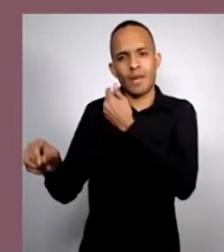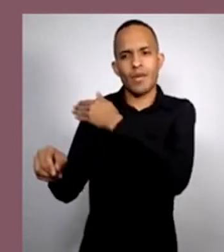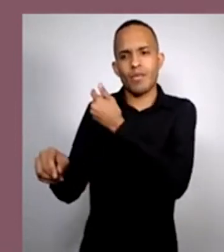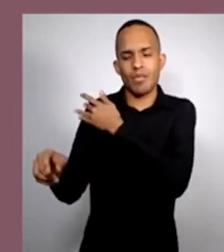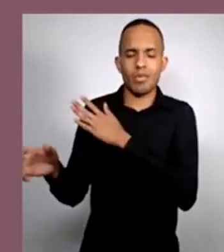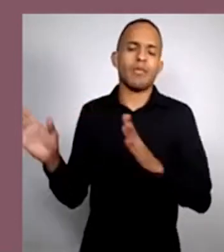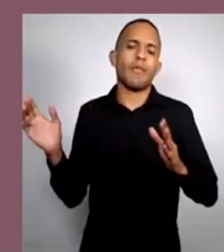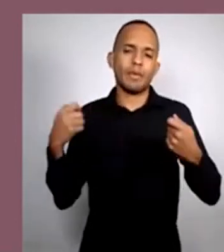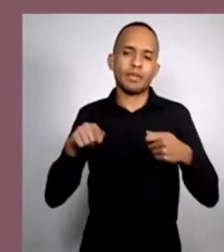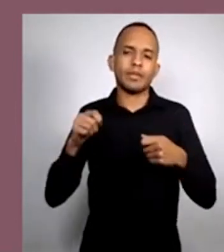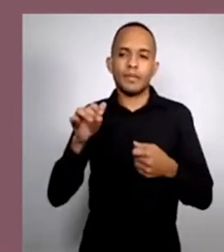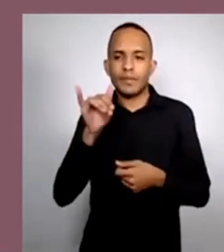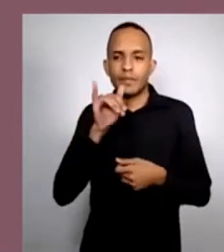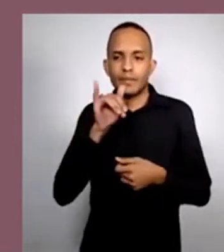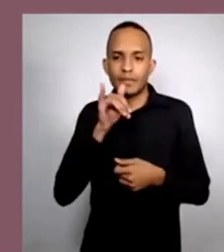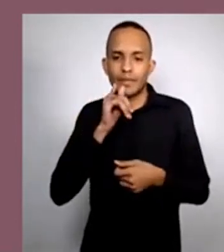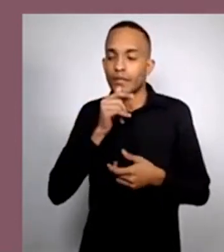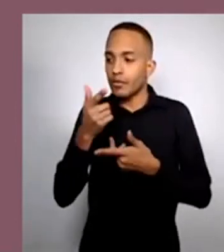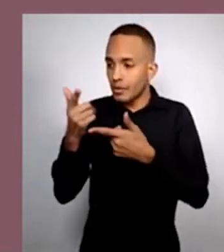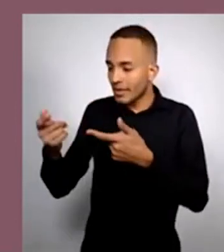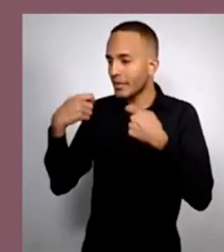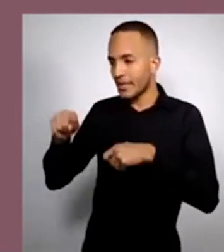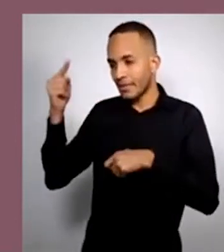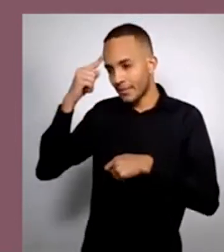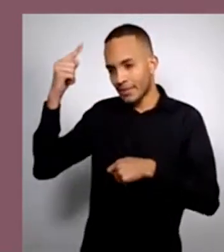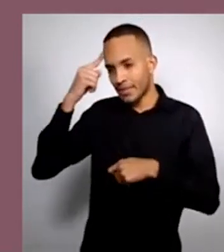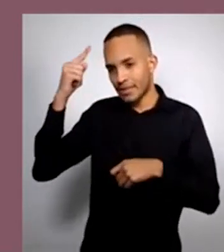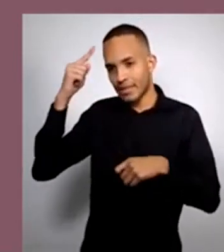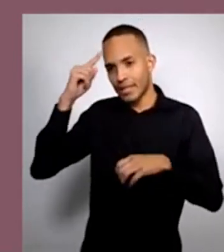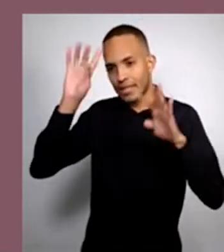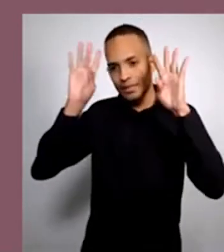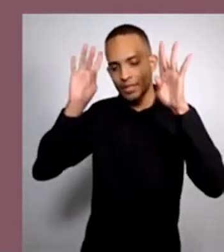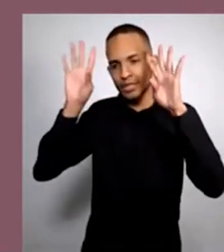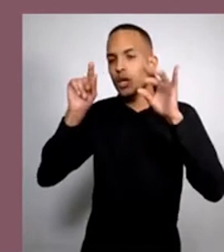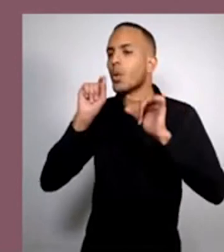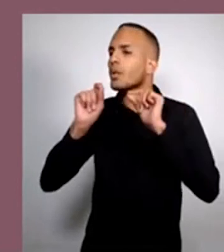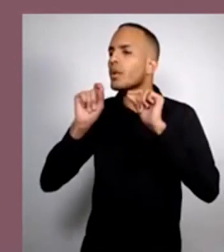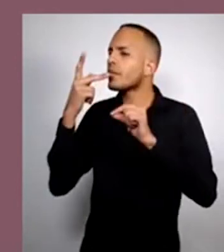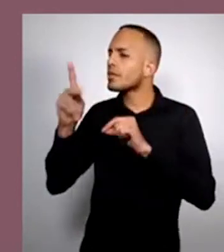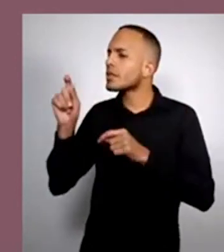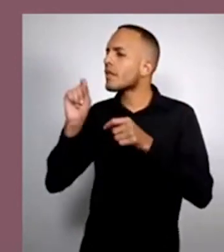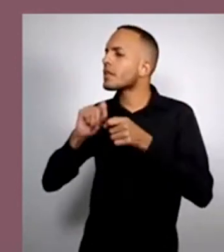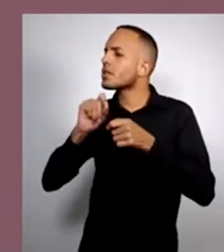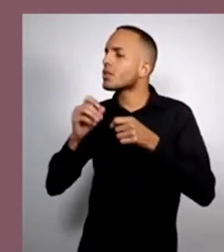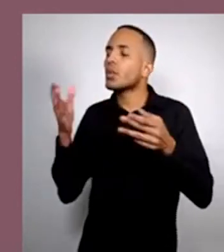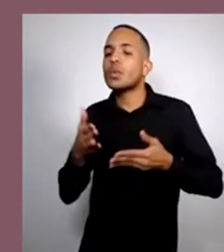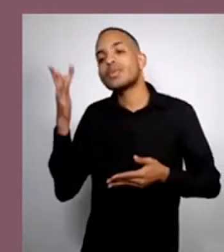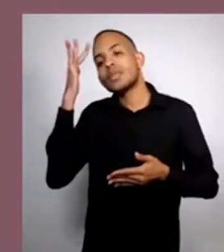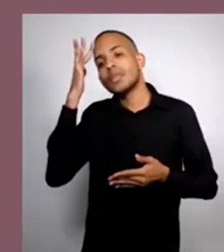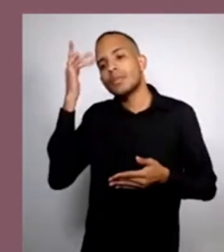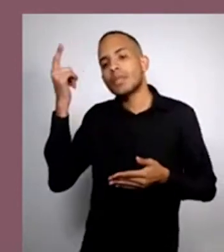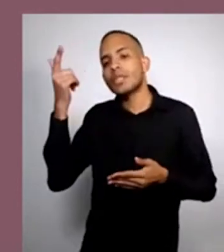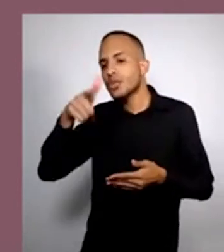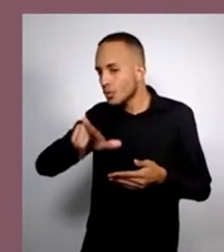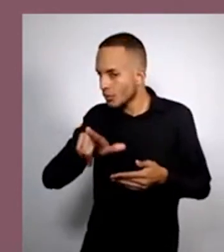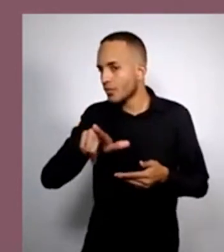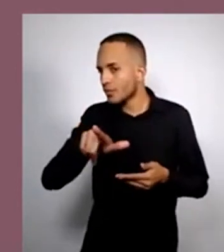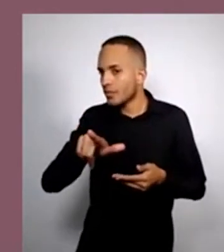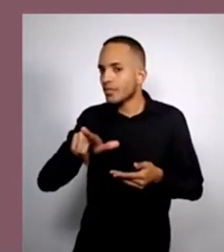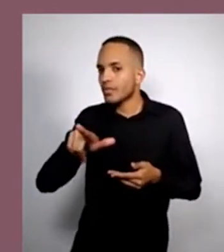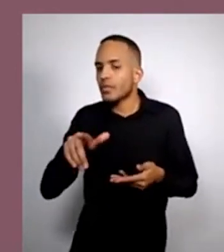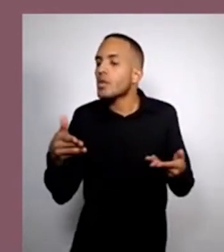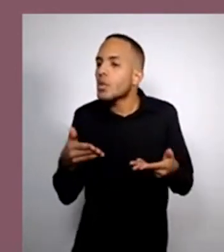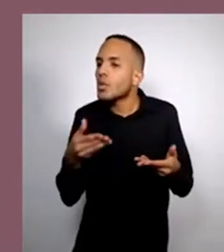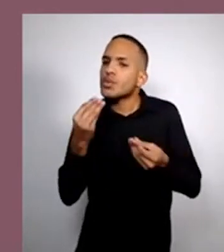mas tem como você pensar e refletir. O que você está fazendo isso hoje? E amanhã acorda de novo. O que eu faço